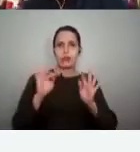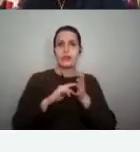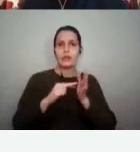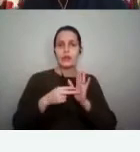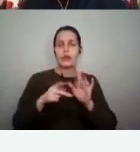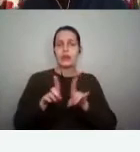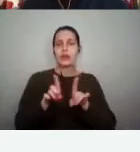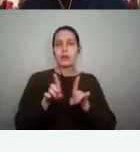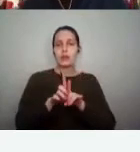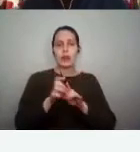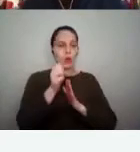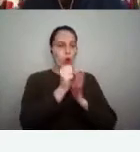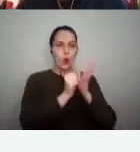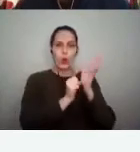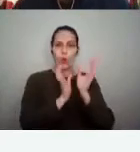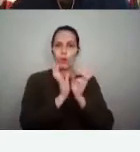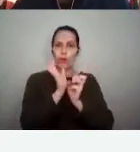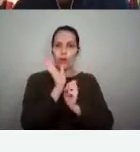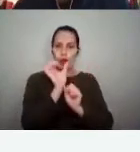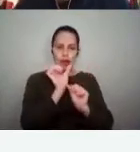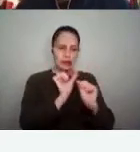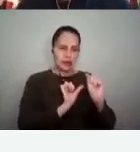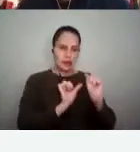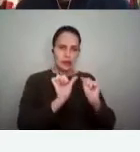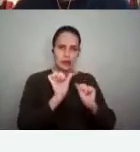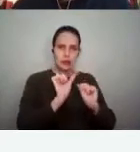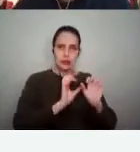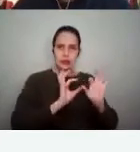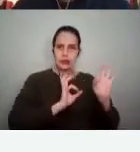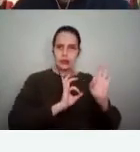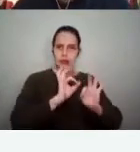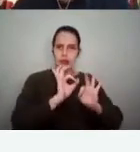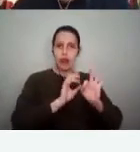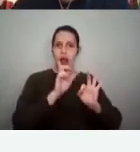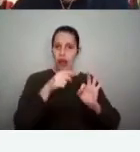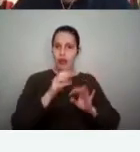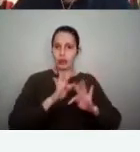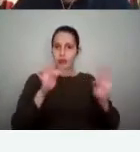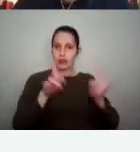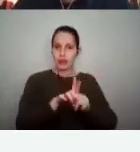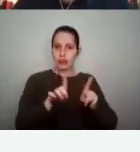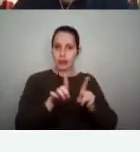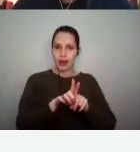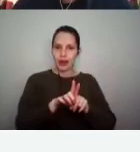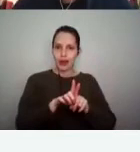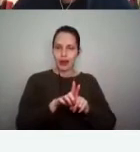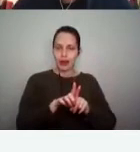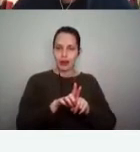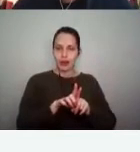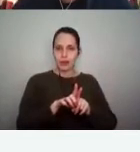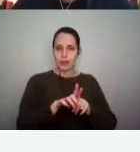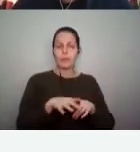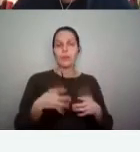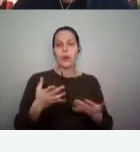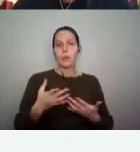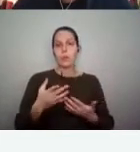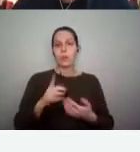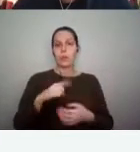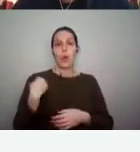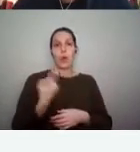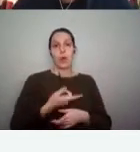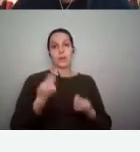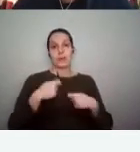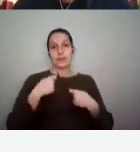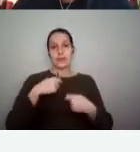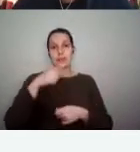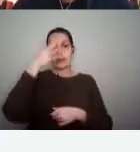uma luva, como ele mostrou, foi uma grande tecnologia, né? Então, essa é uma compreensão também que nós precisamos ter,